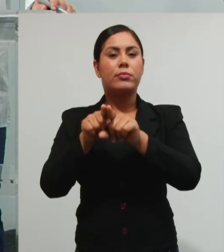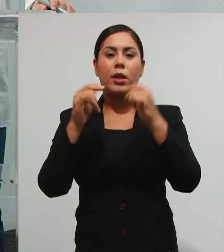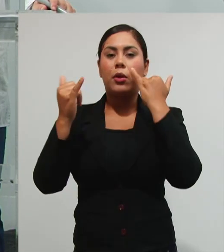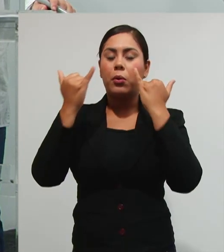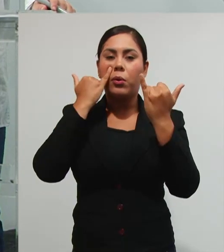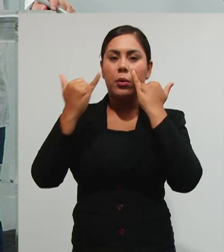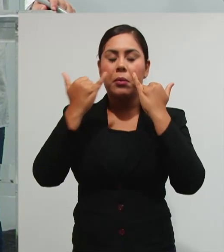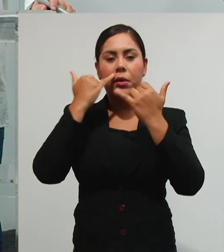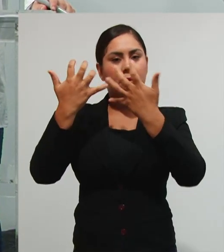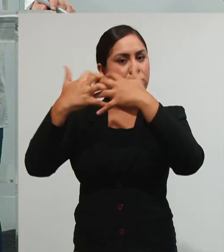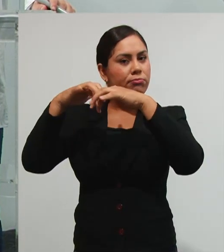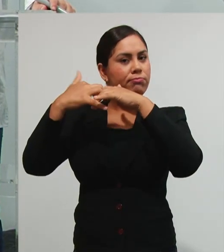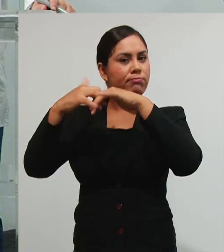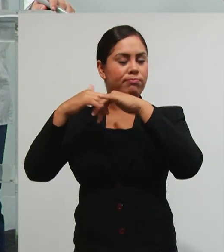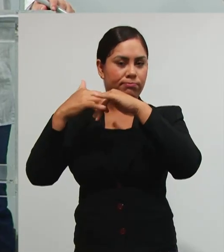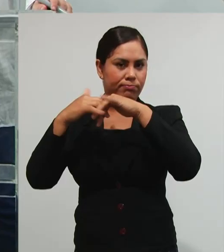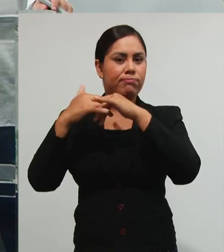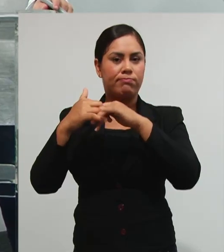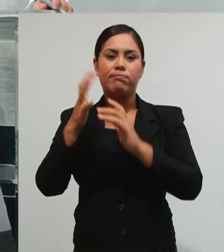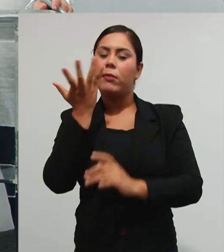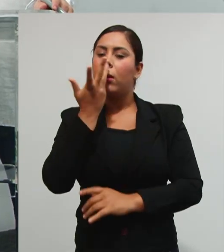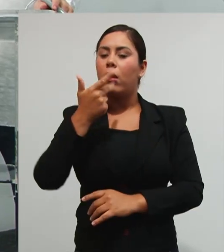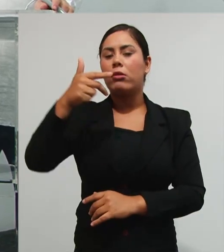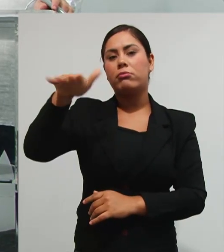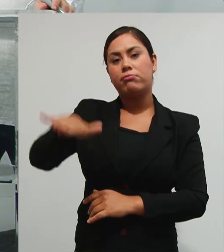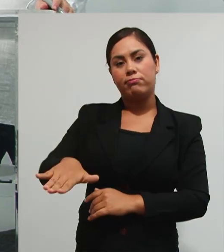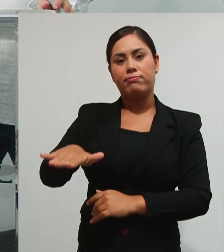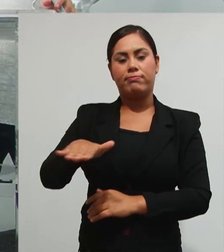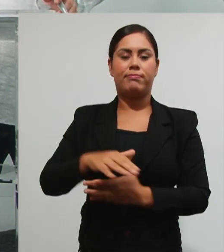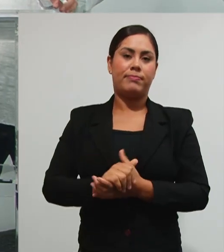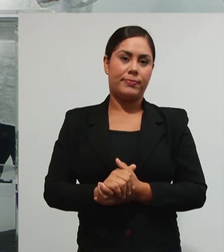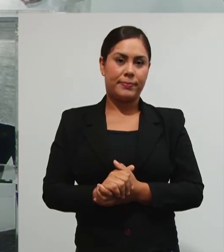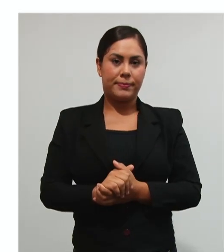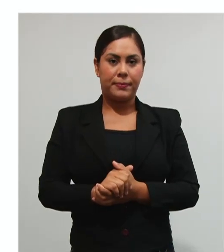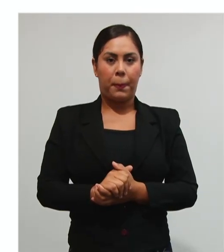formação do pensamento da criança.